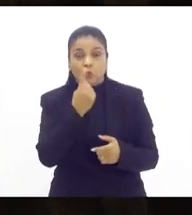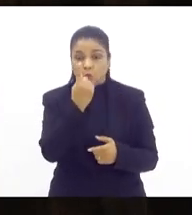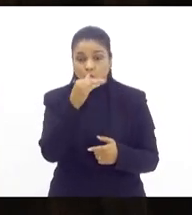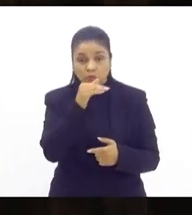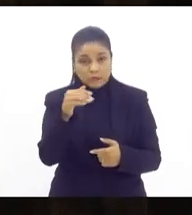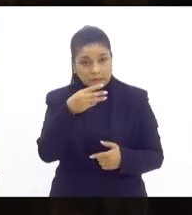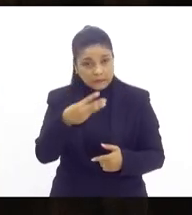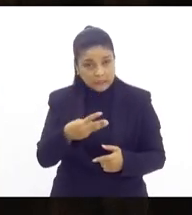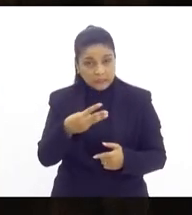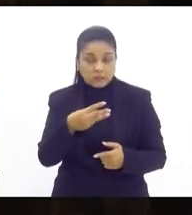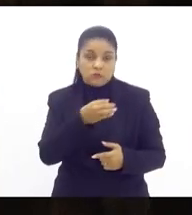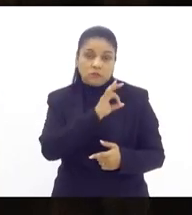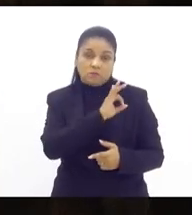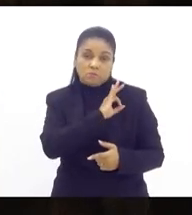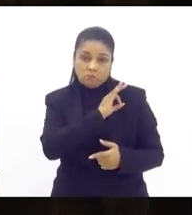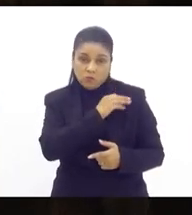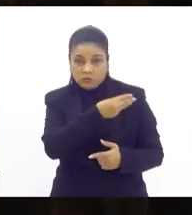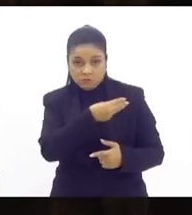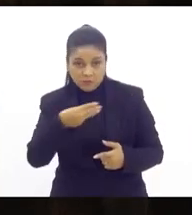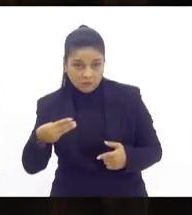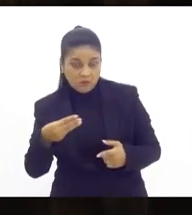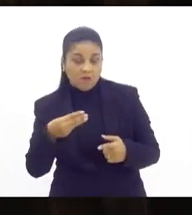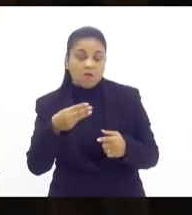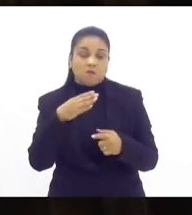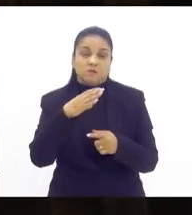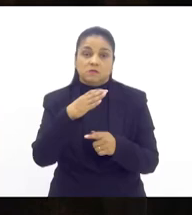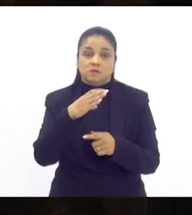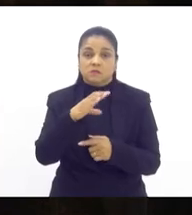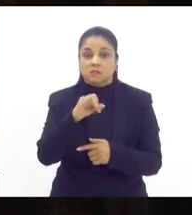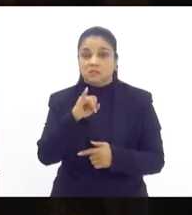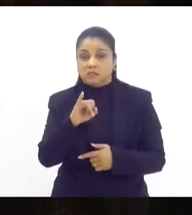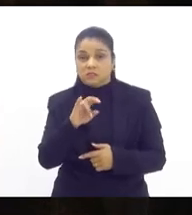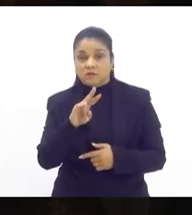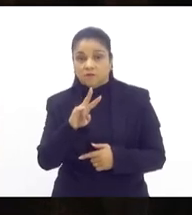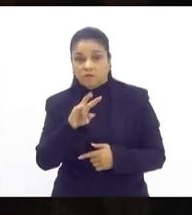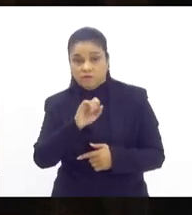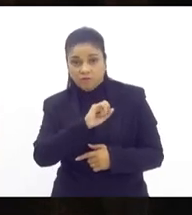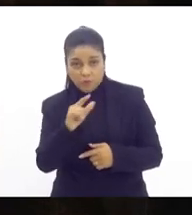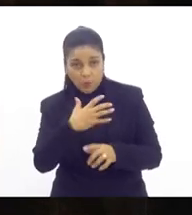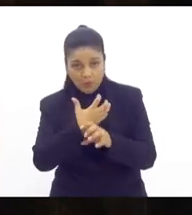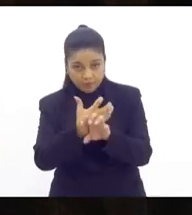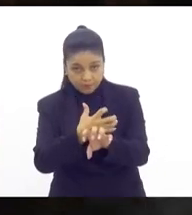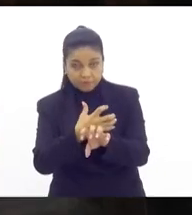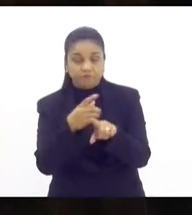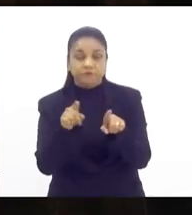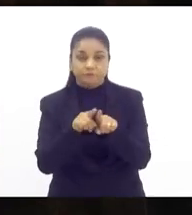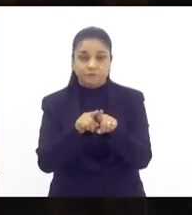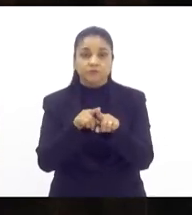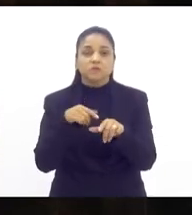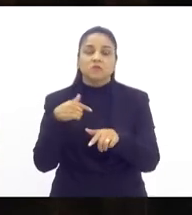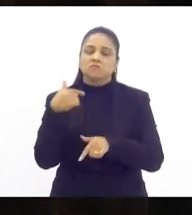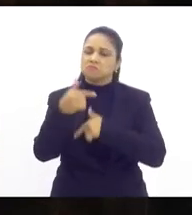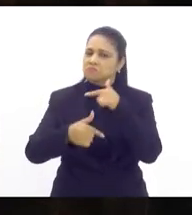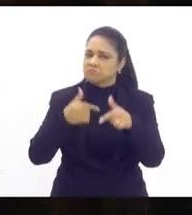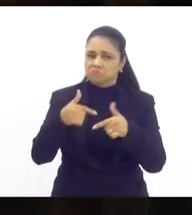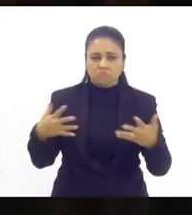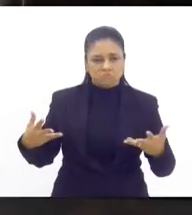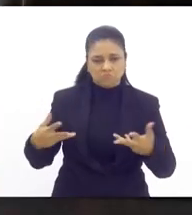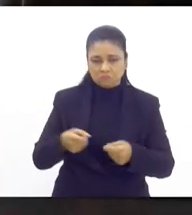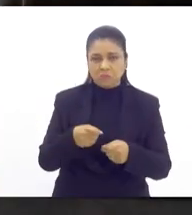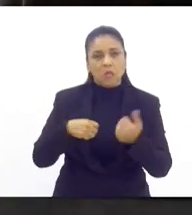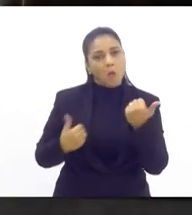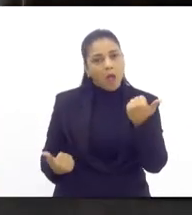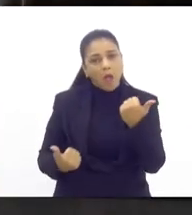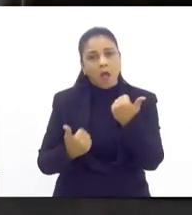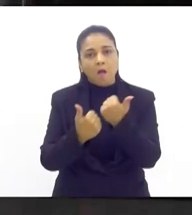do que deveria ter tanta Polícia Civil como militar e eles fazem um grande trabalho e tem os